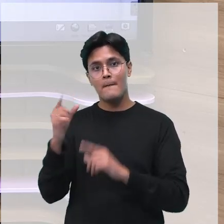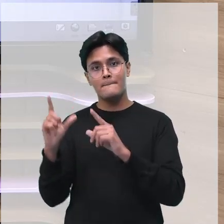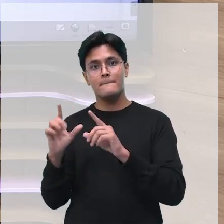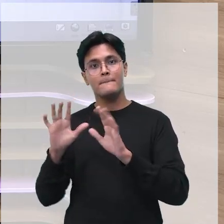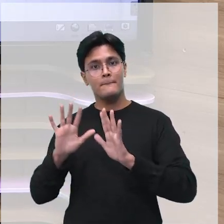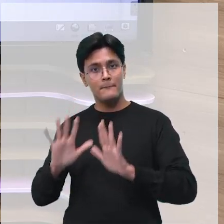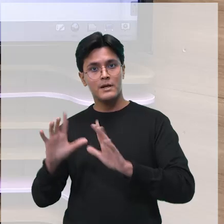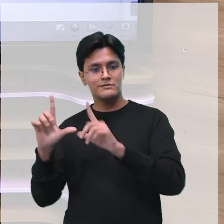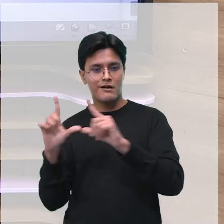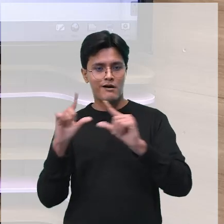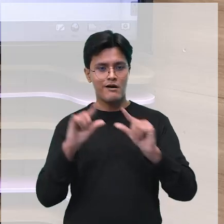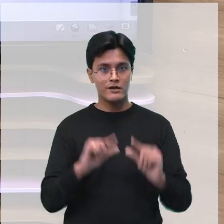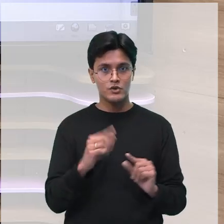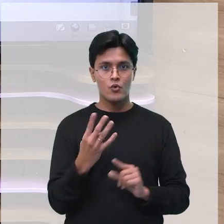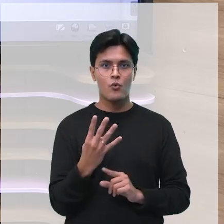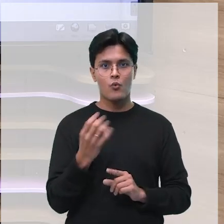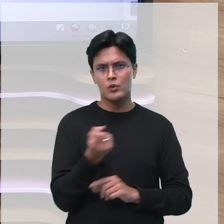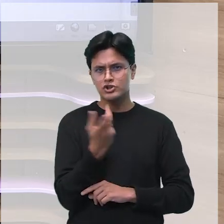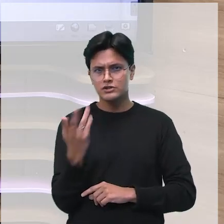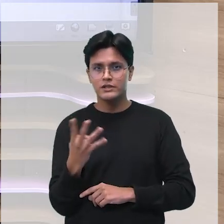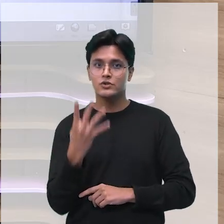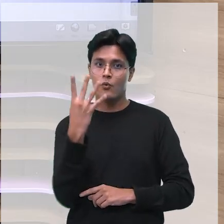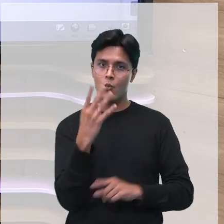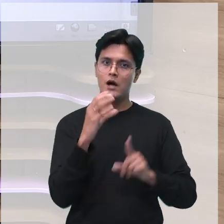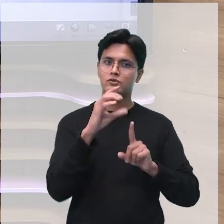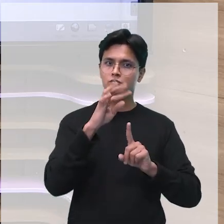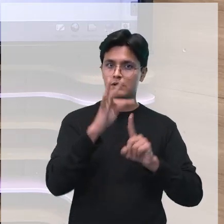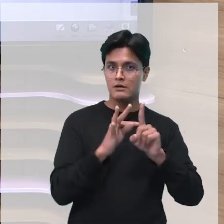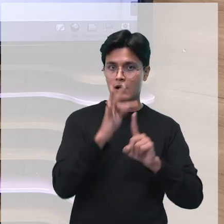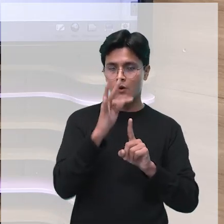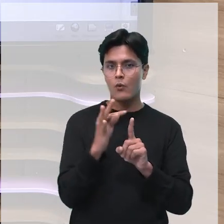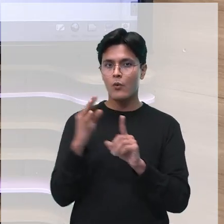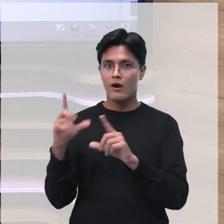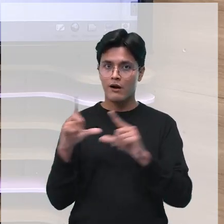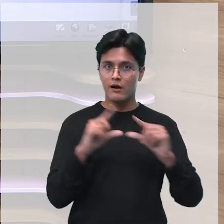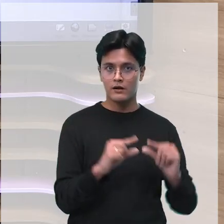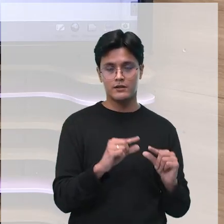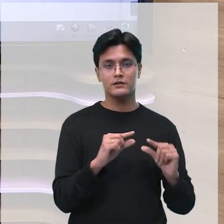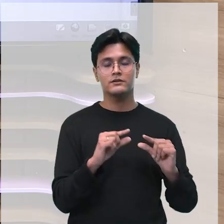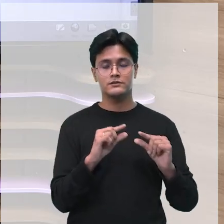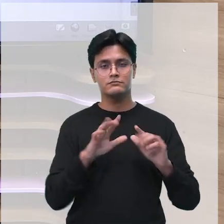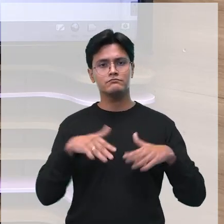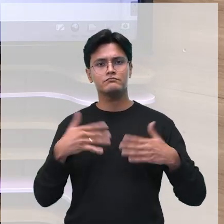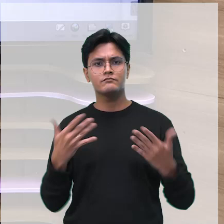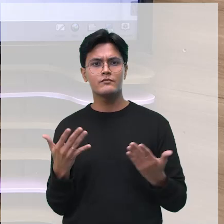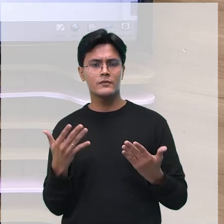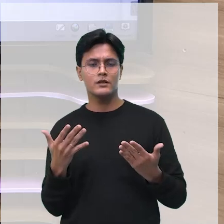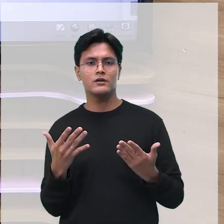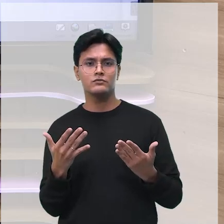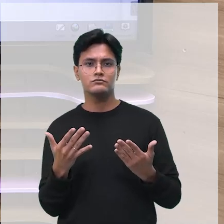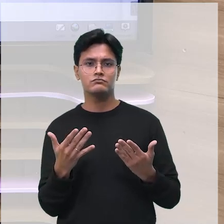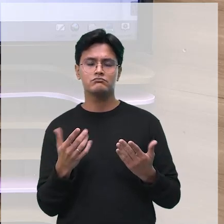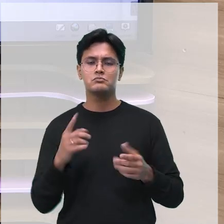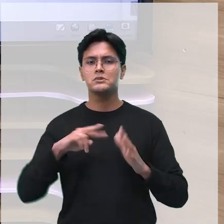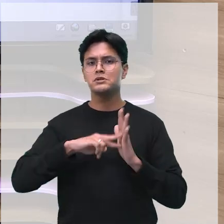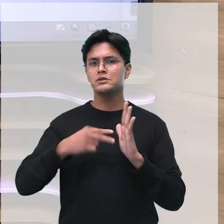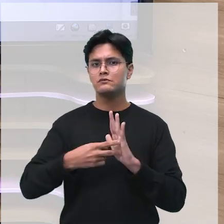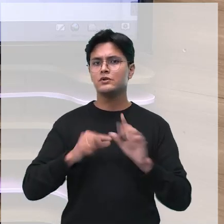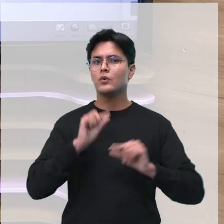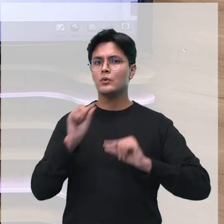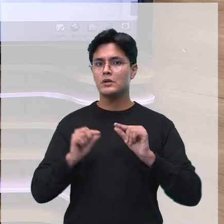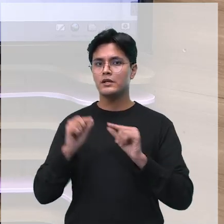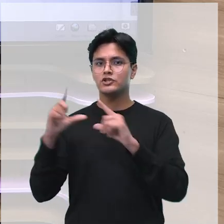caiu 4º C né então se caiu 4 4º né significa que